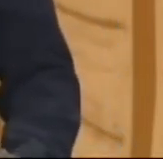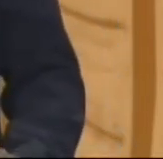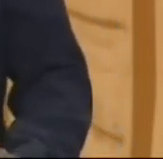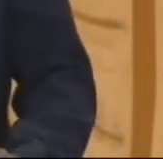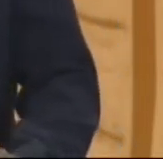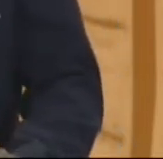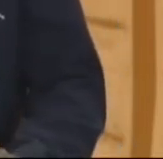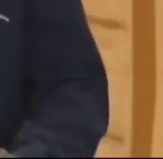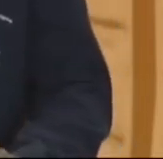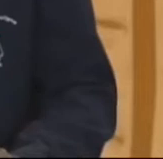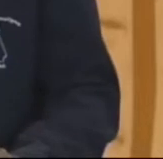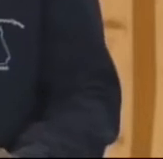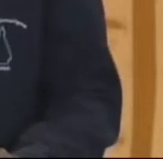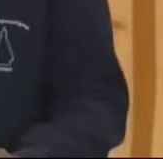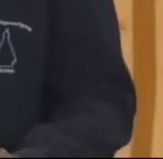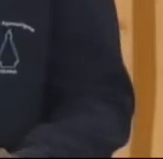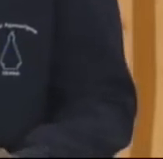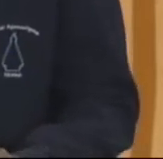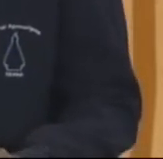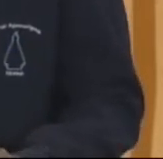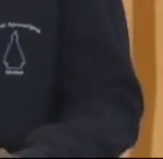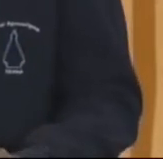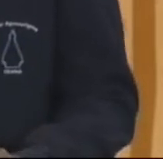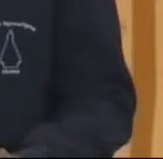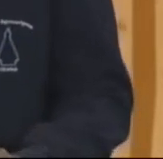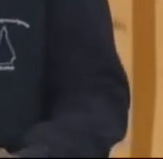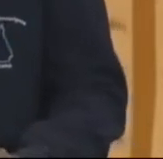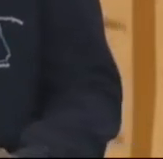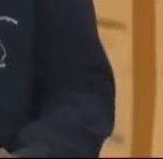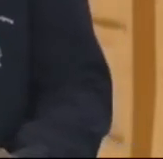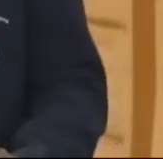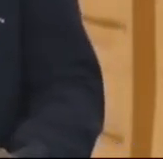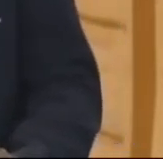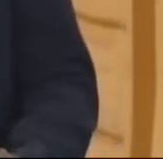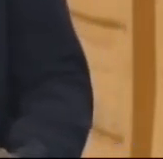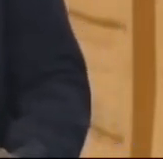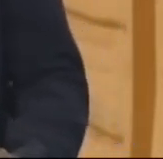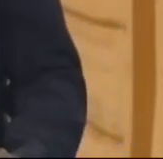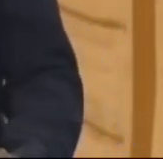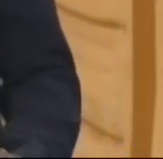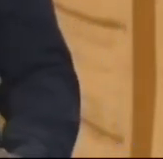o Senhor o libertou de toda angústia.